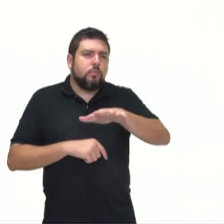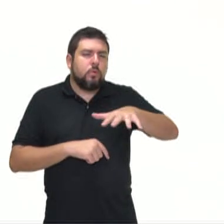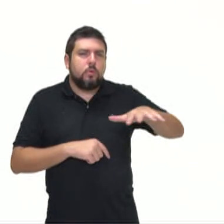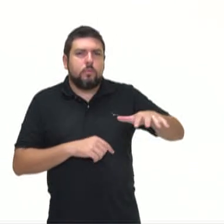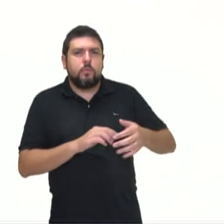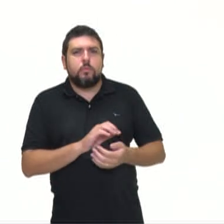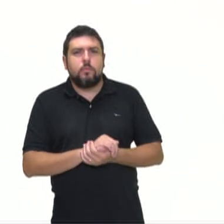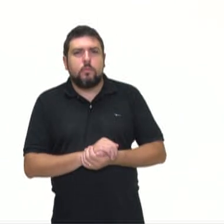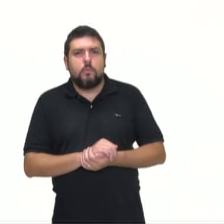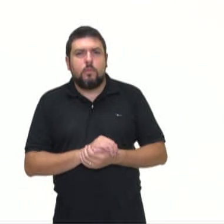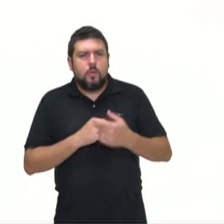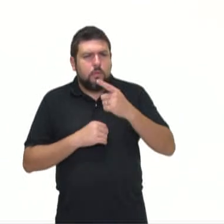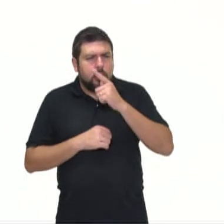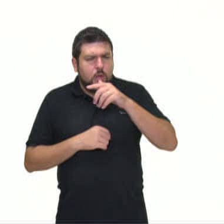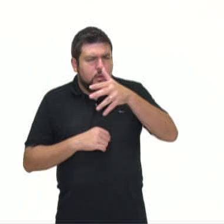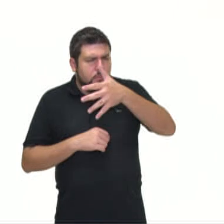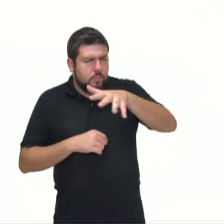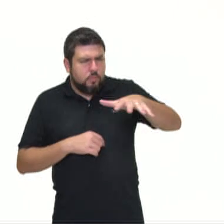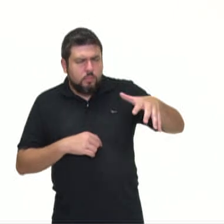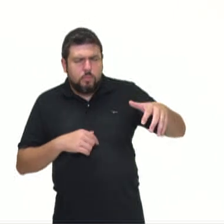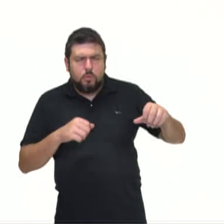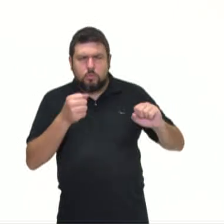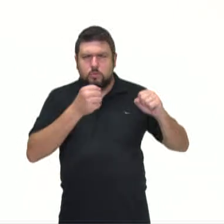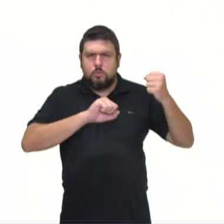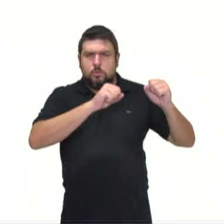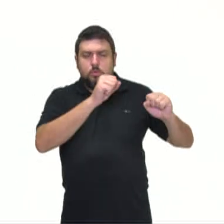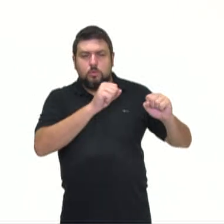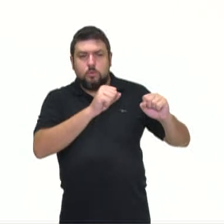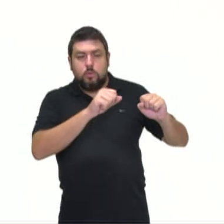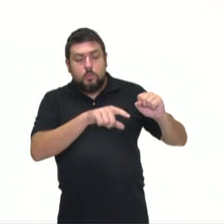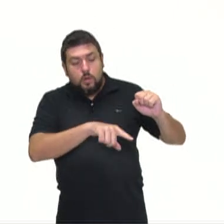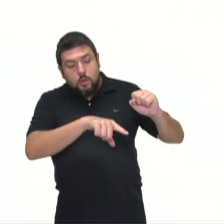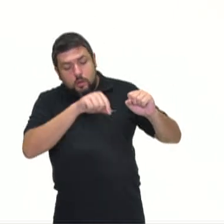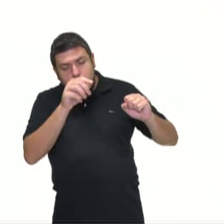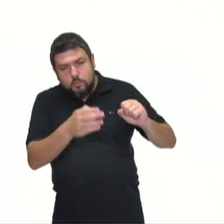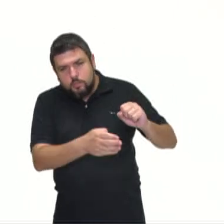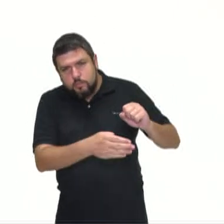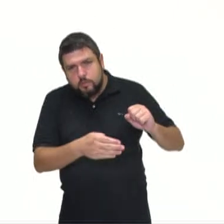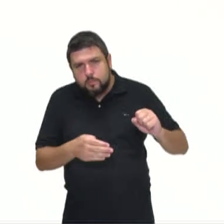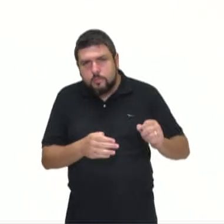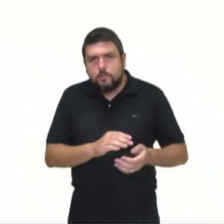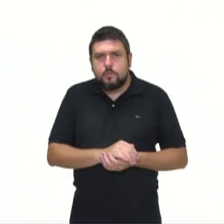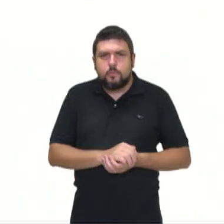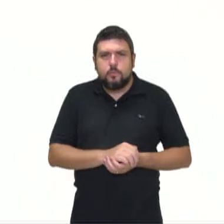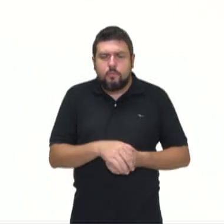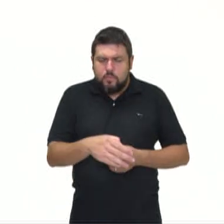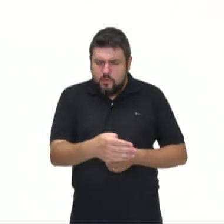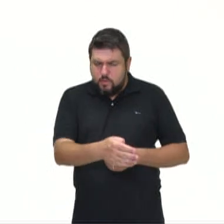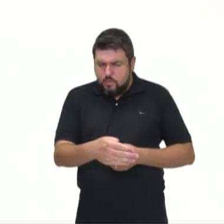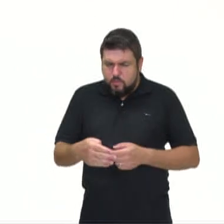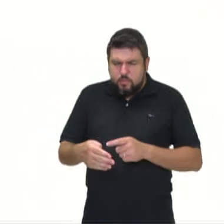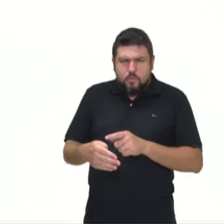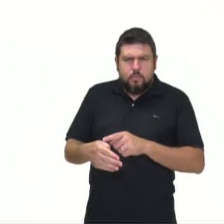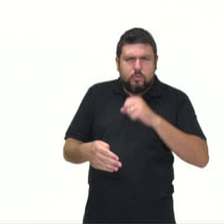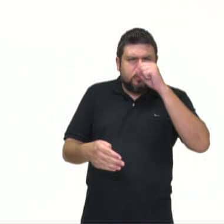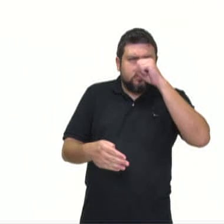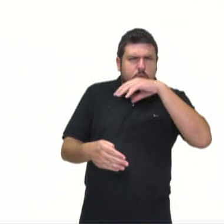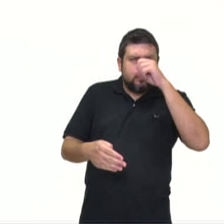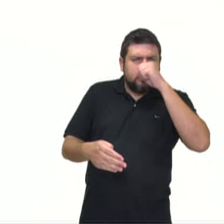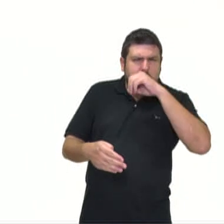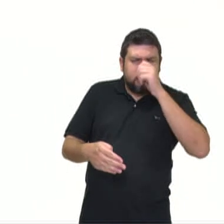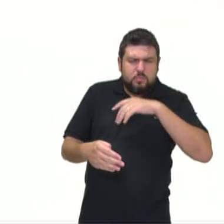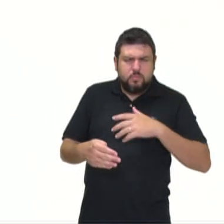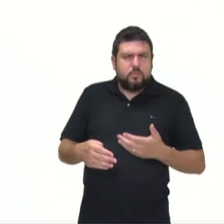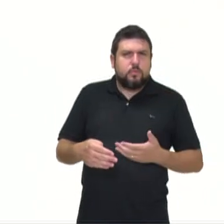Achou as marés um tanto rebeldes e escolheu ficar com os peixes. Achou os peixes desumanos e